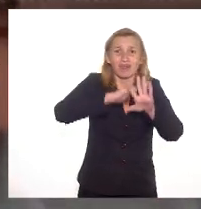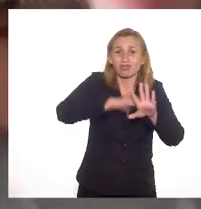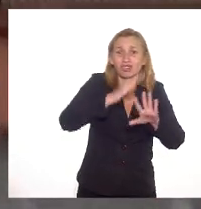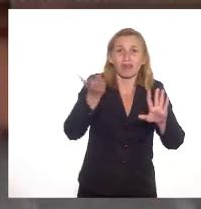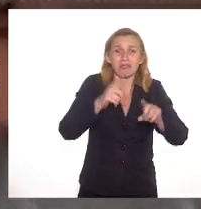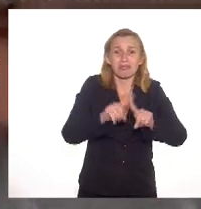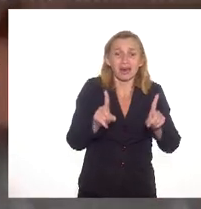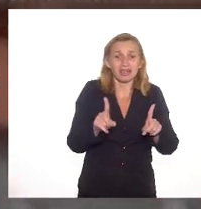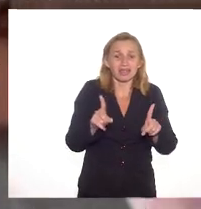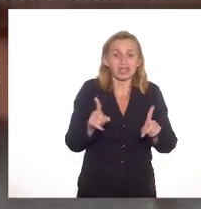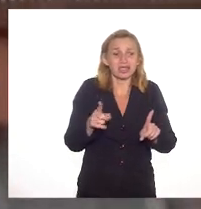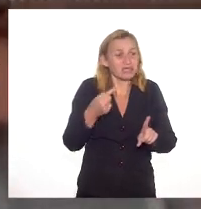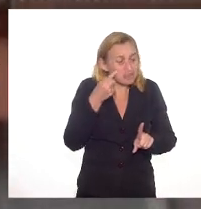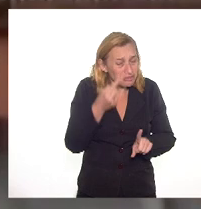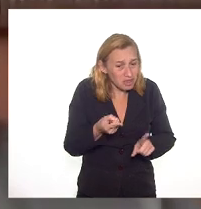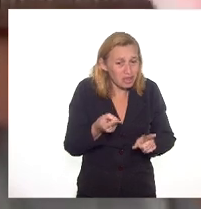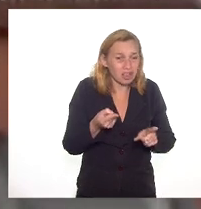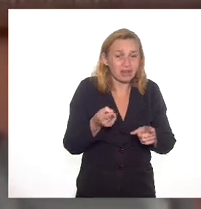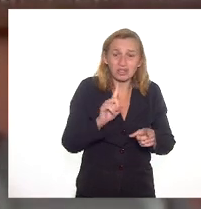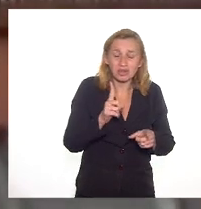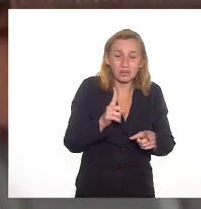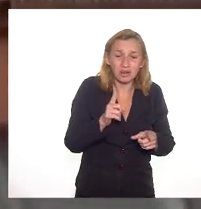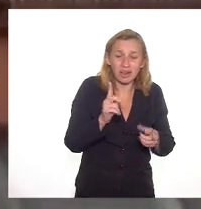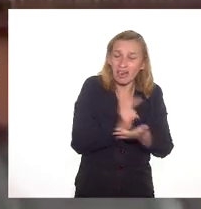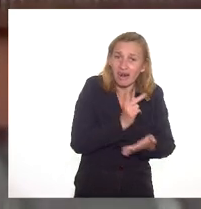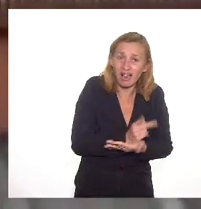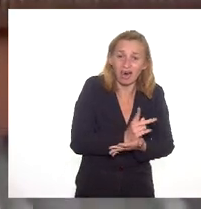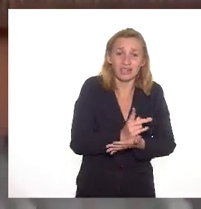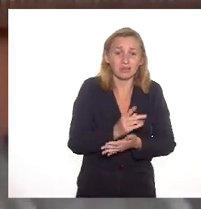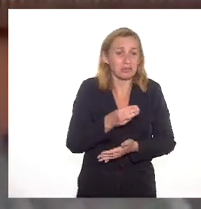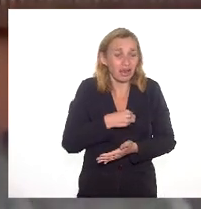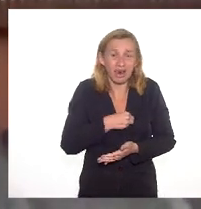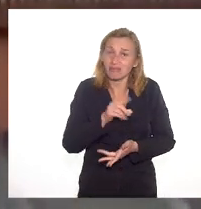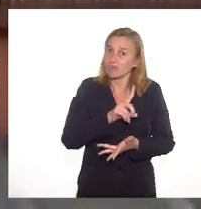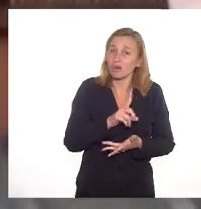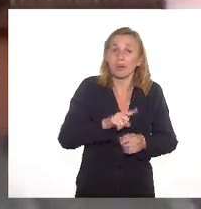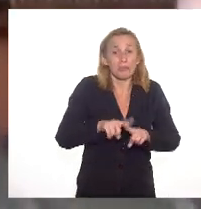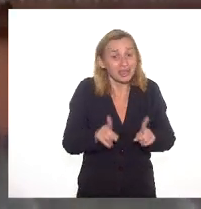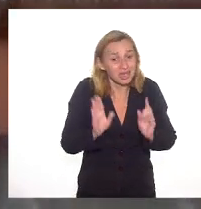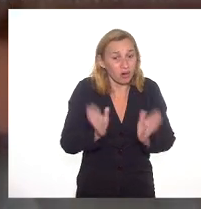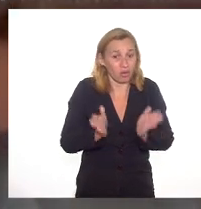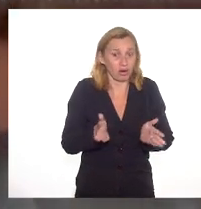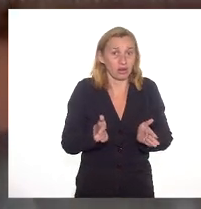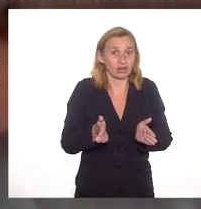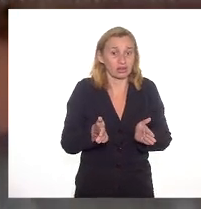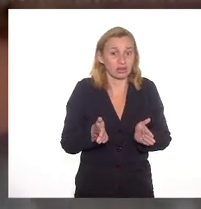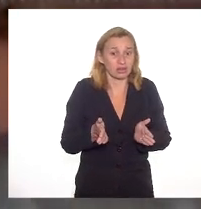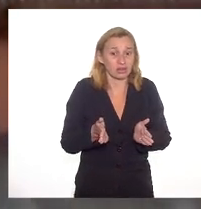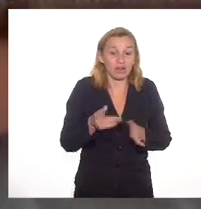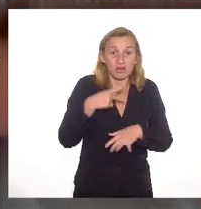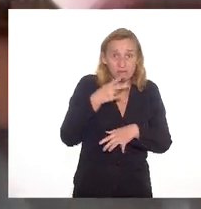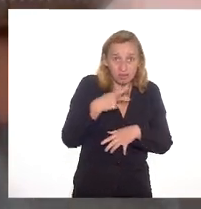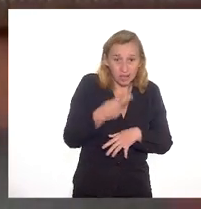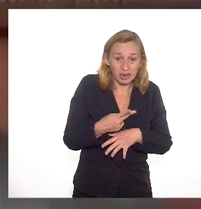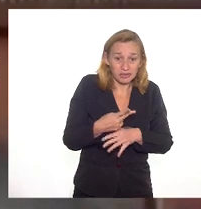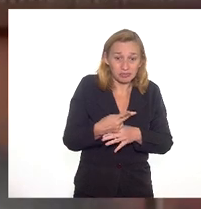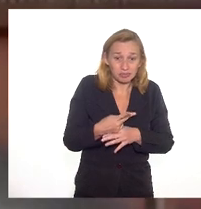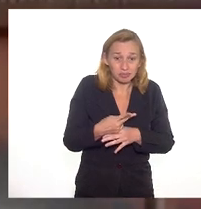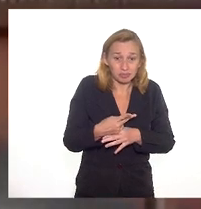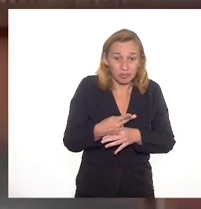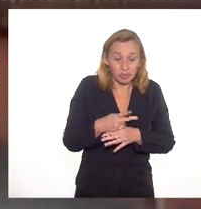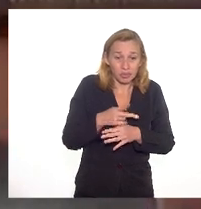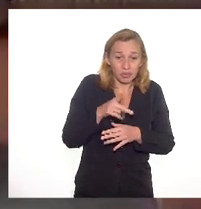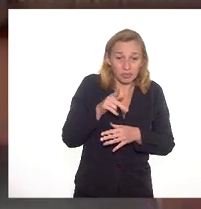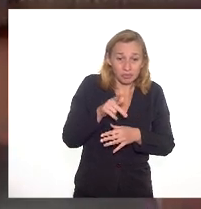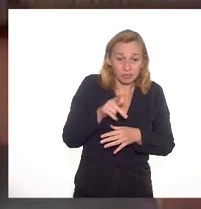ideologizar. A gente tem ideologias, isso não é crime, não é pecado, né? Agora, como fala, né, o